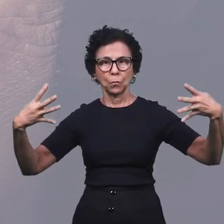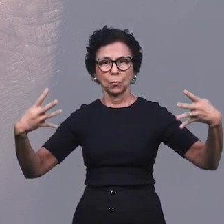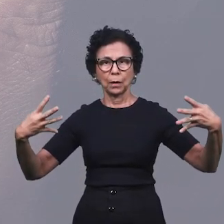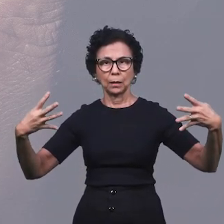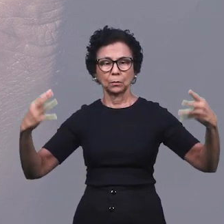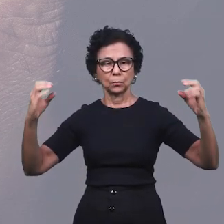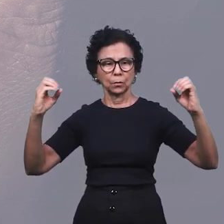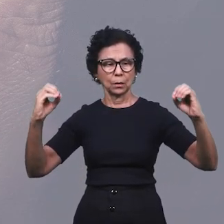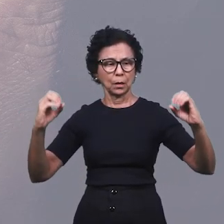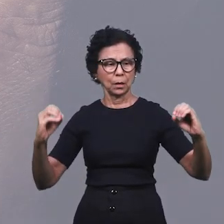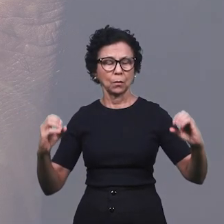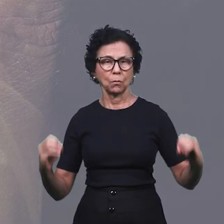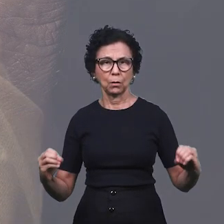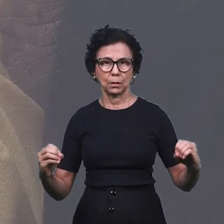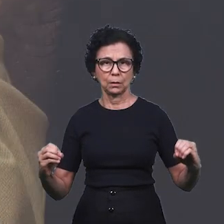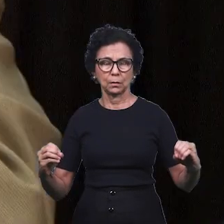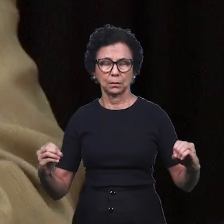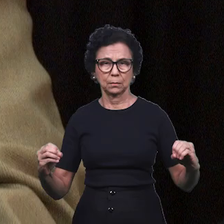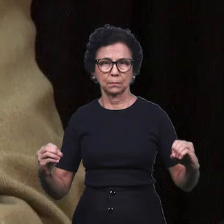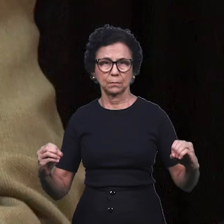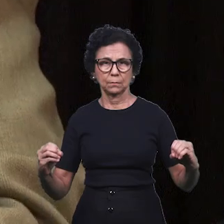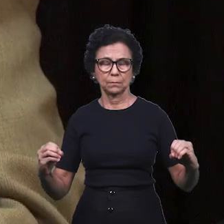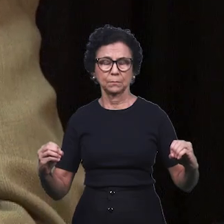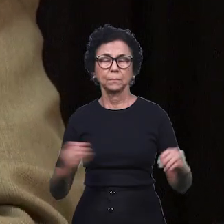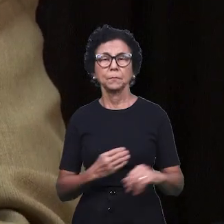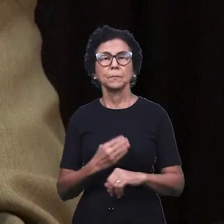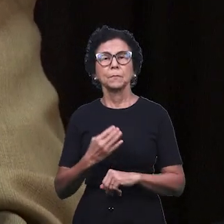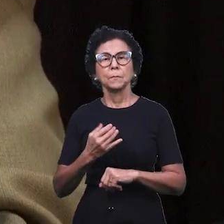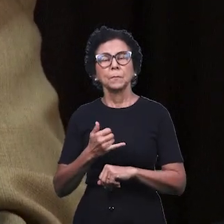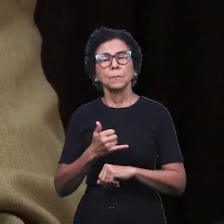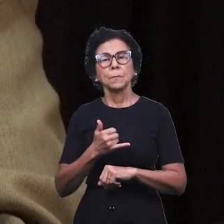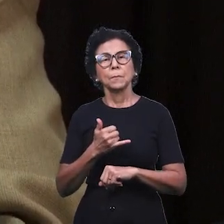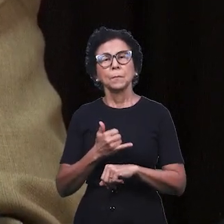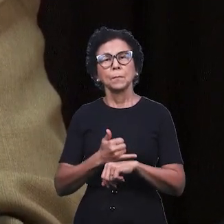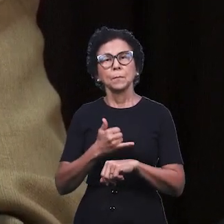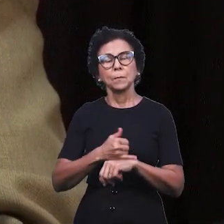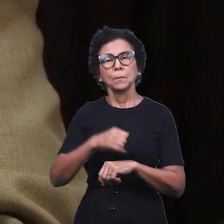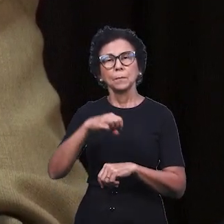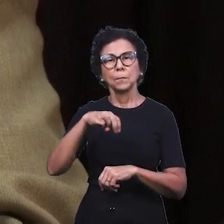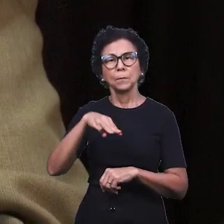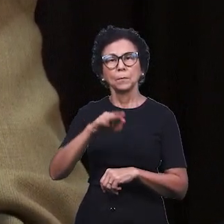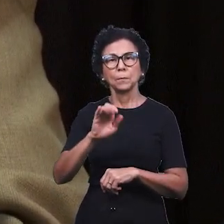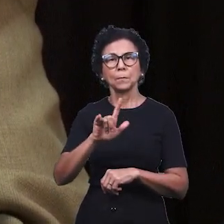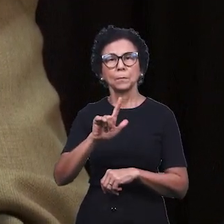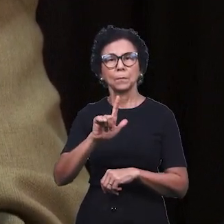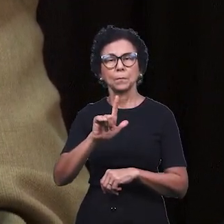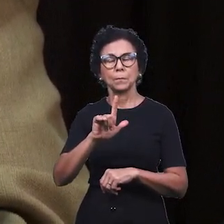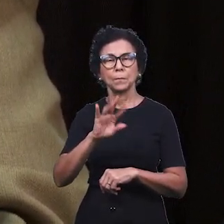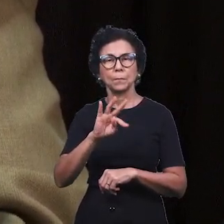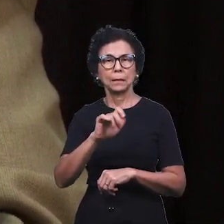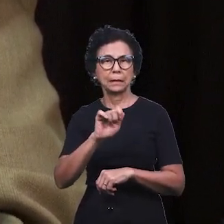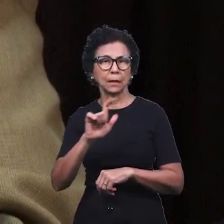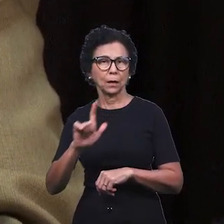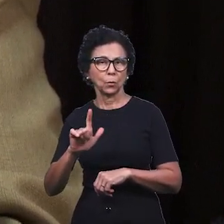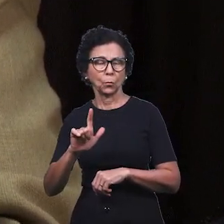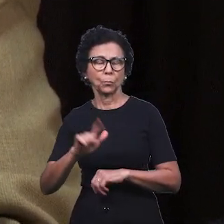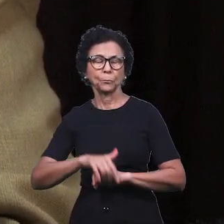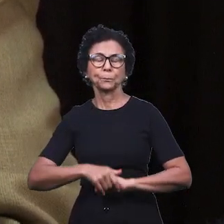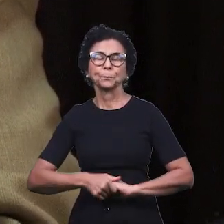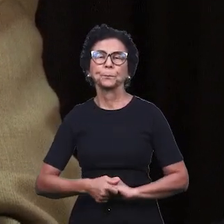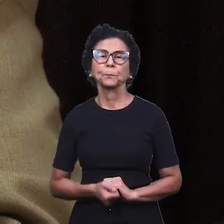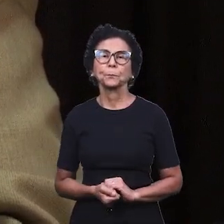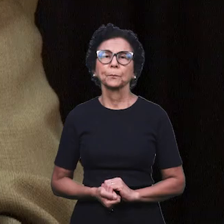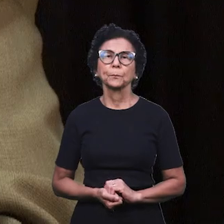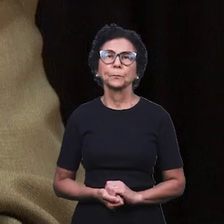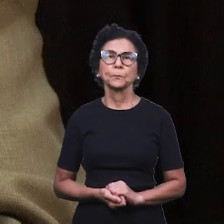4 cantos. Pastor Marcos, falamos de alguns aspectos e hoje nos chama a atenção o